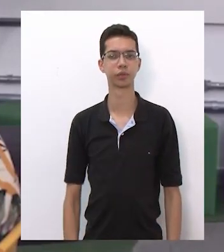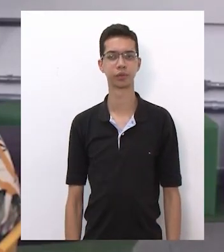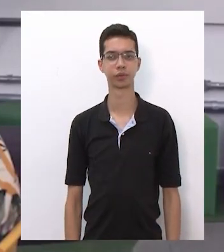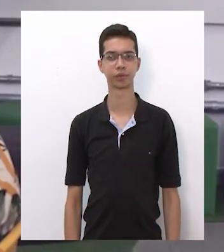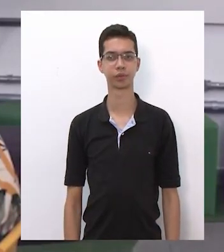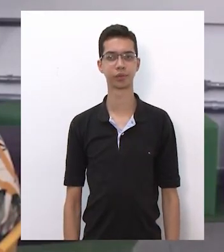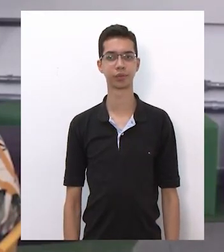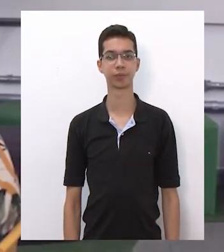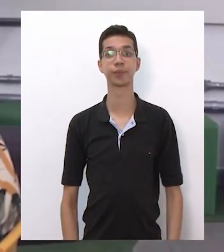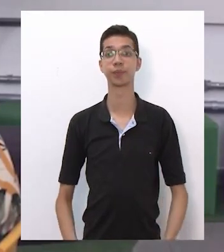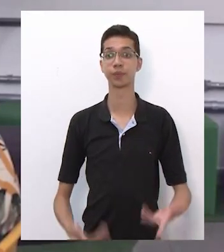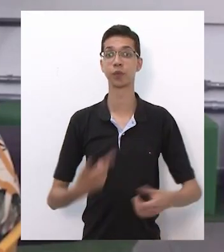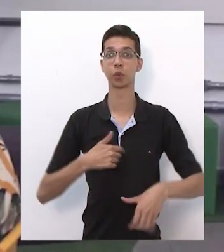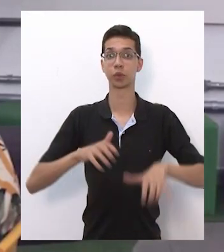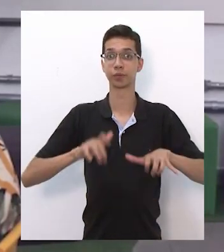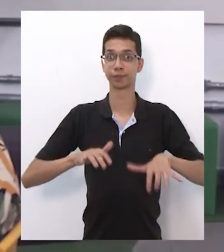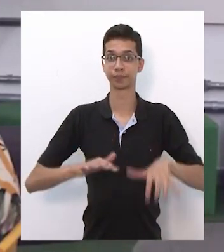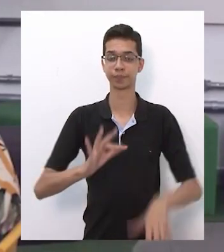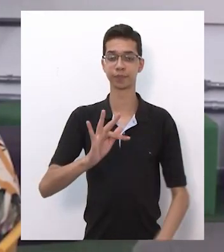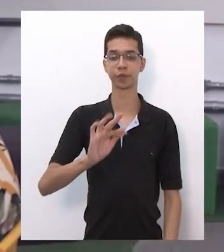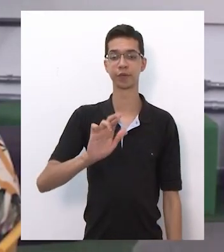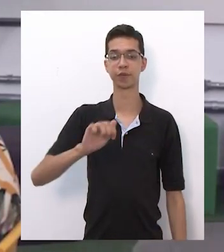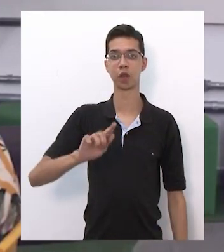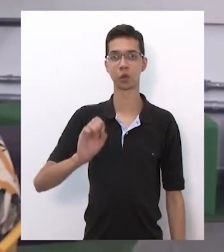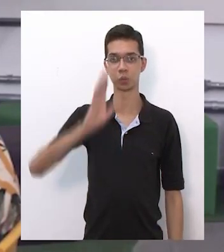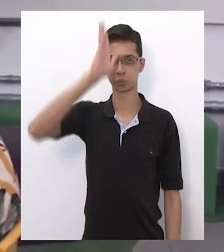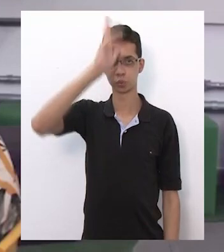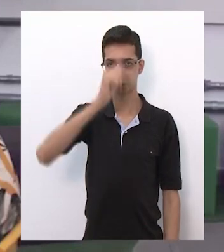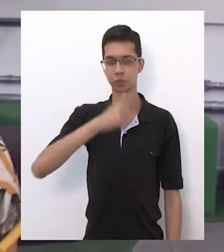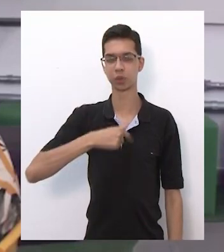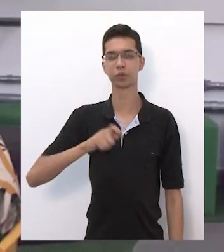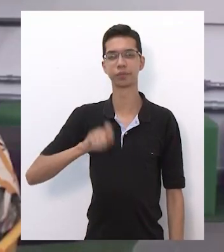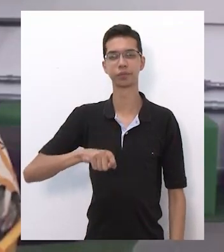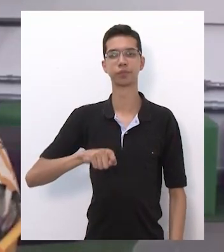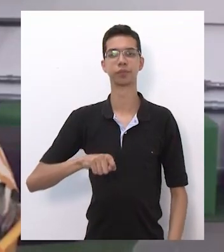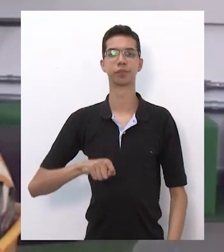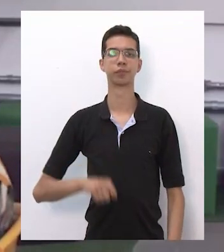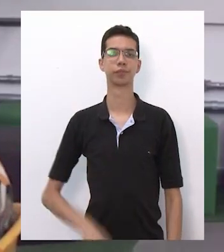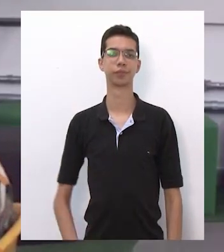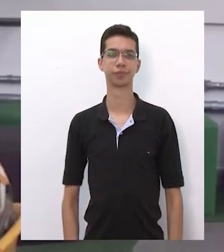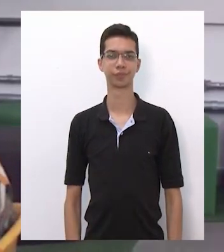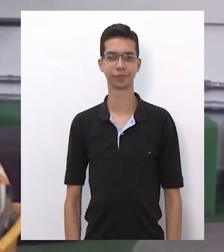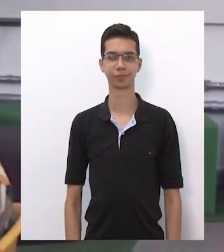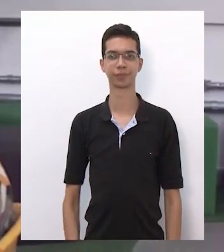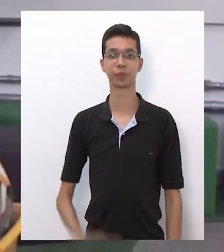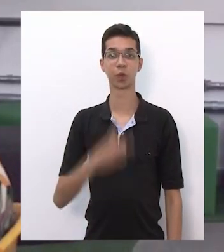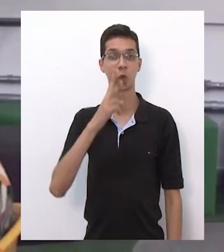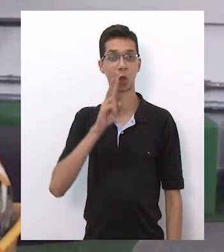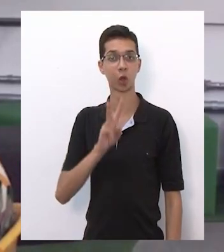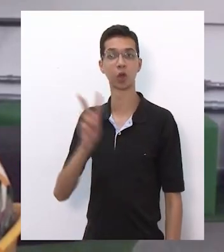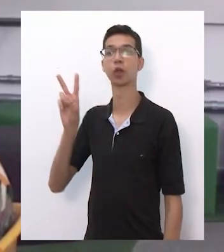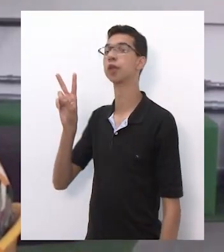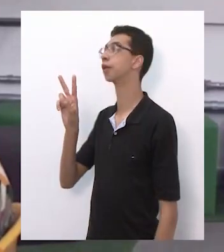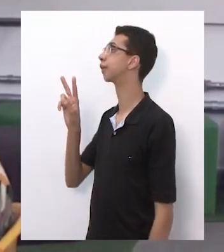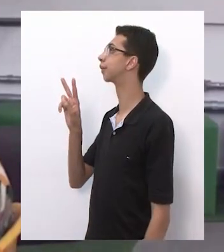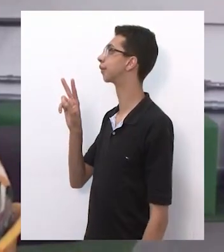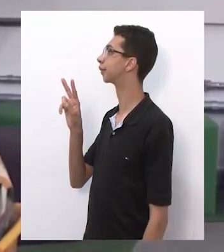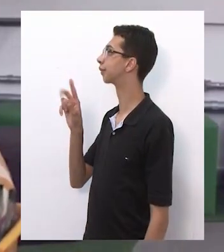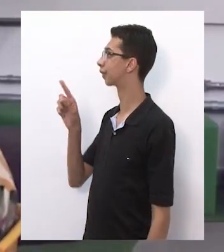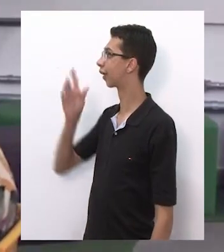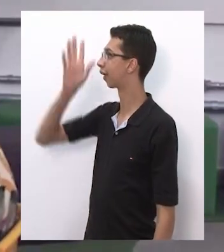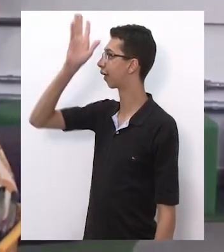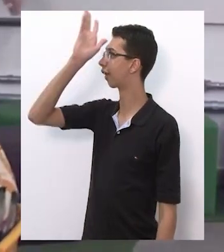Então, eu faço o que aqui, digito frango e aperto Enter. E olho para cima, olha o que acontece. Temos um